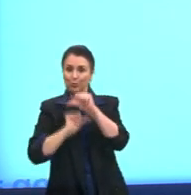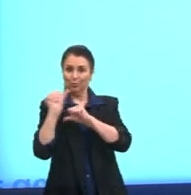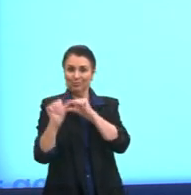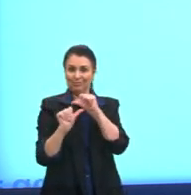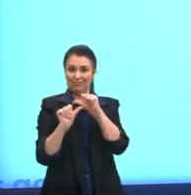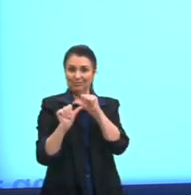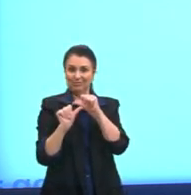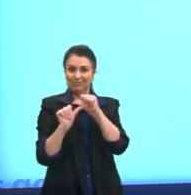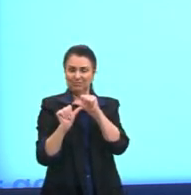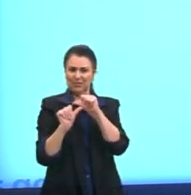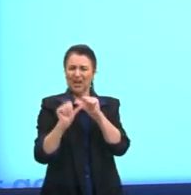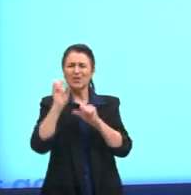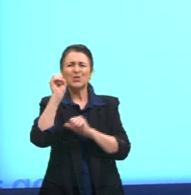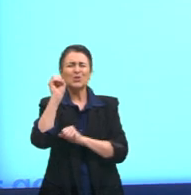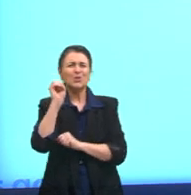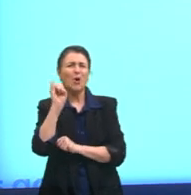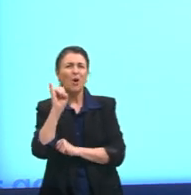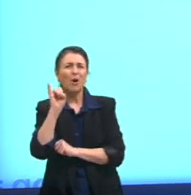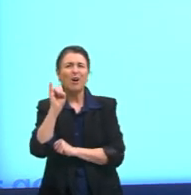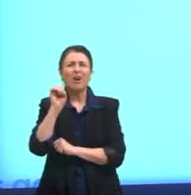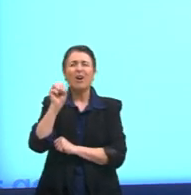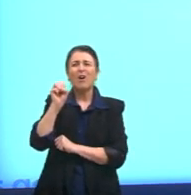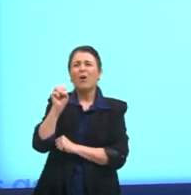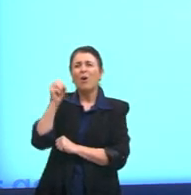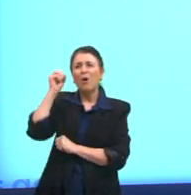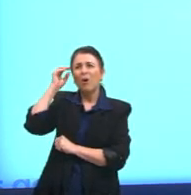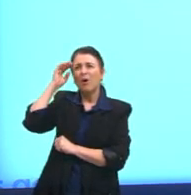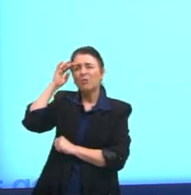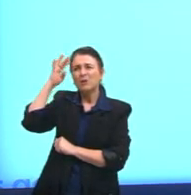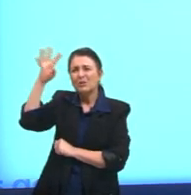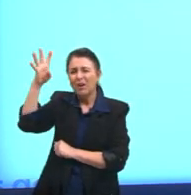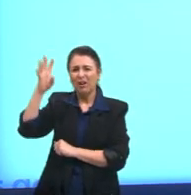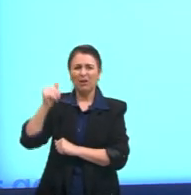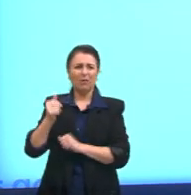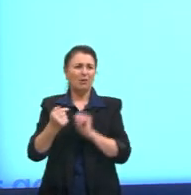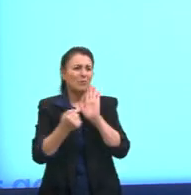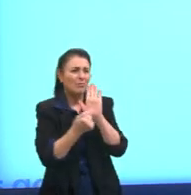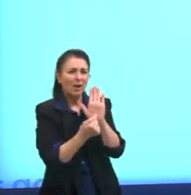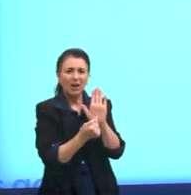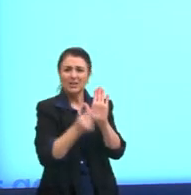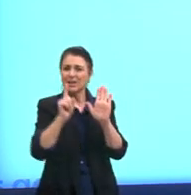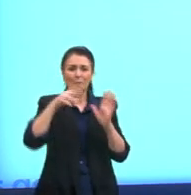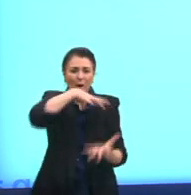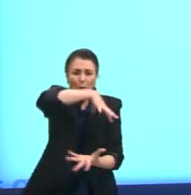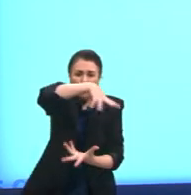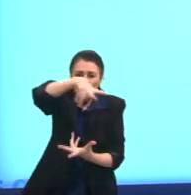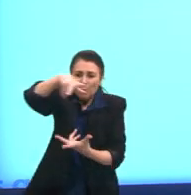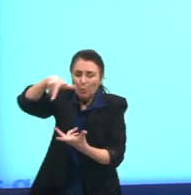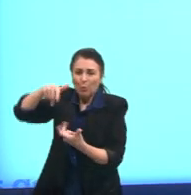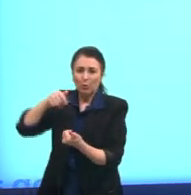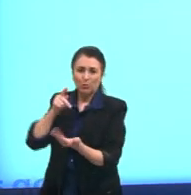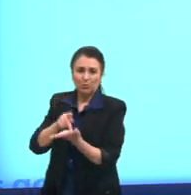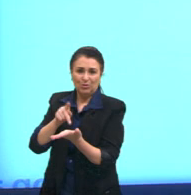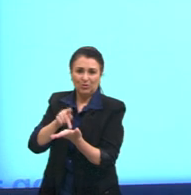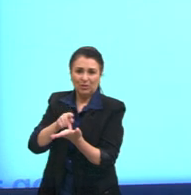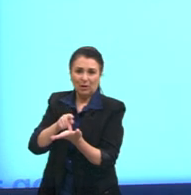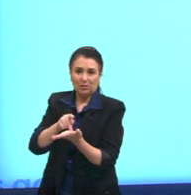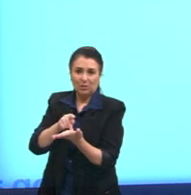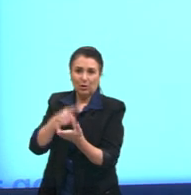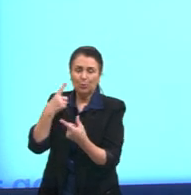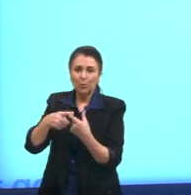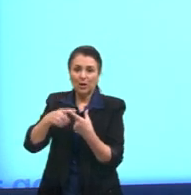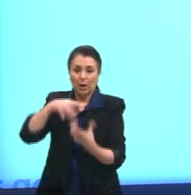nas ilusões as aparências no que muda não é um mundo verdadeiro o mundo verdadeiro é a sua